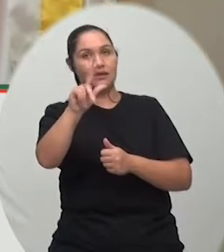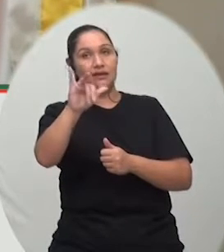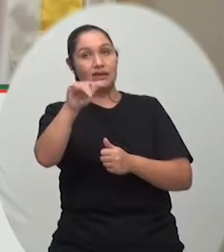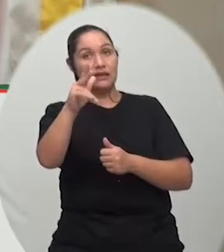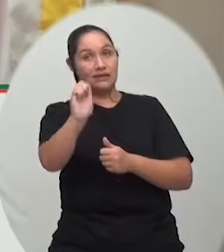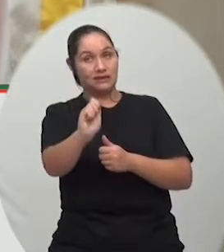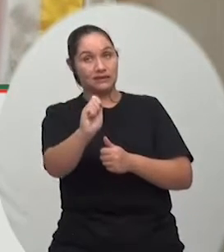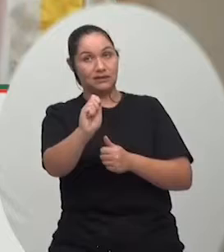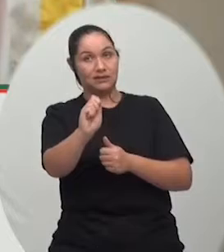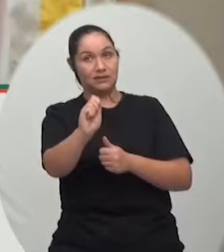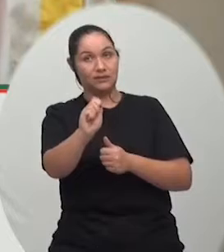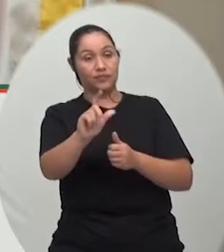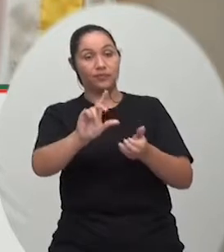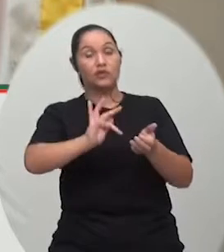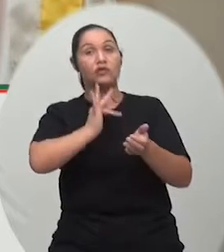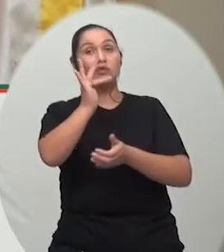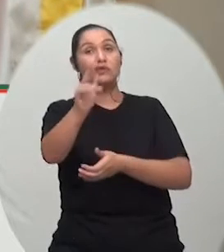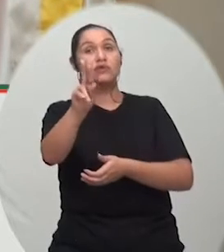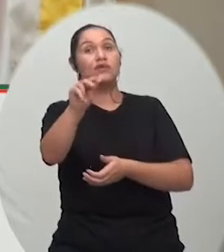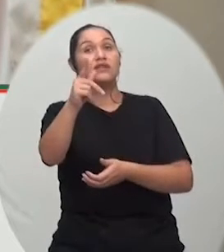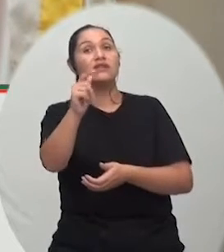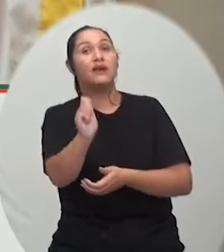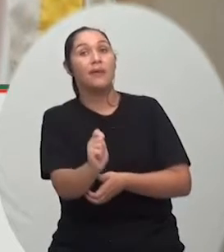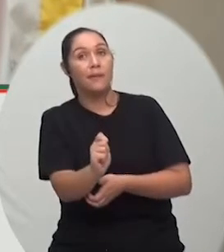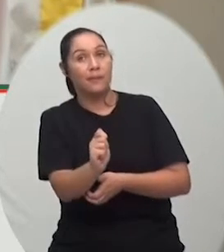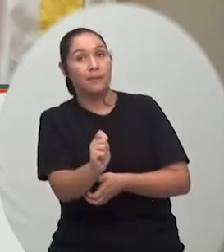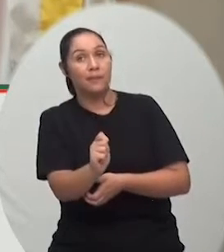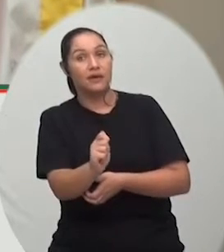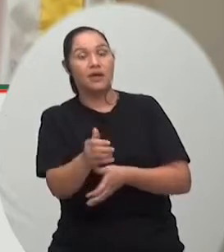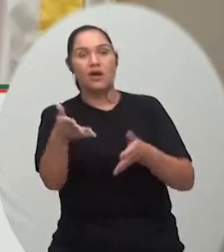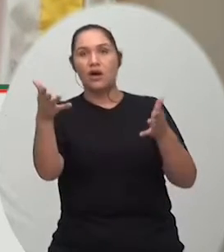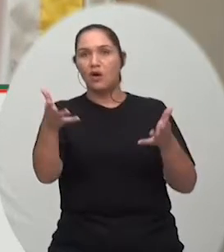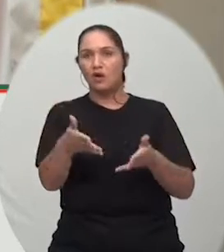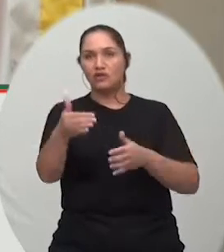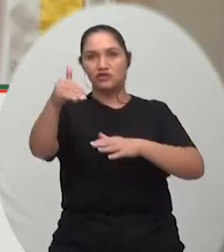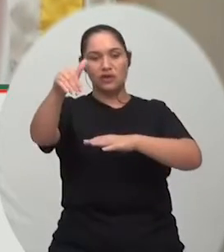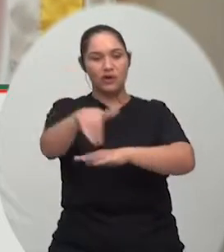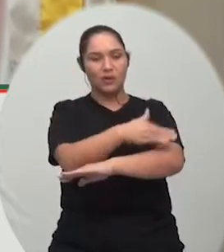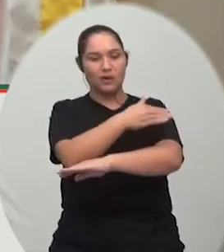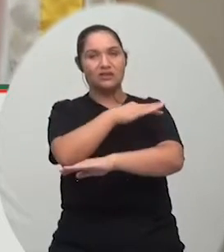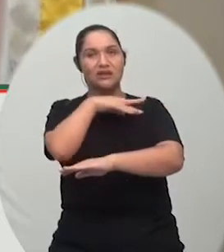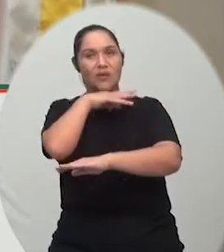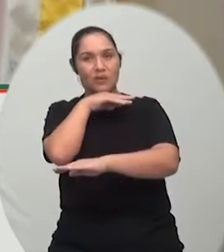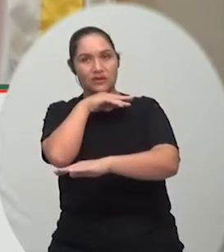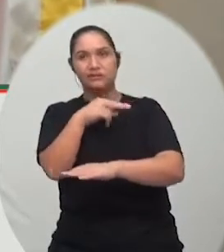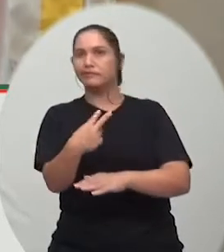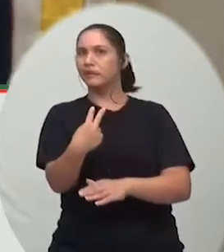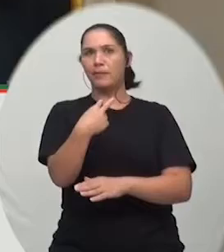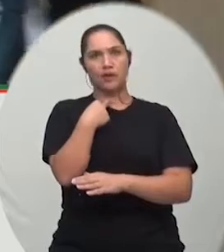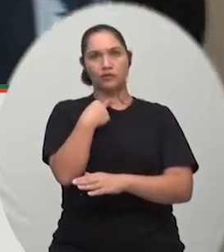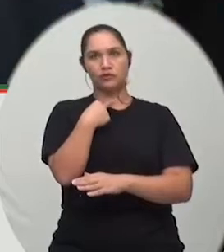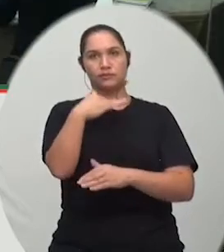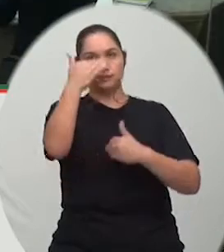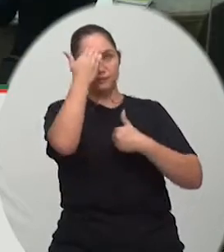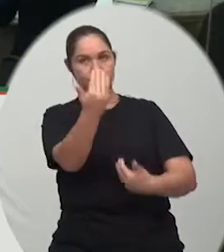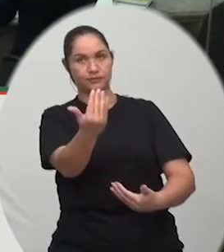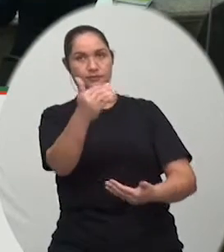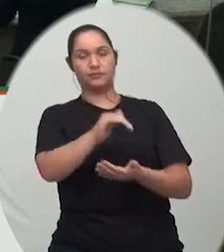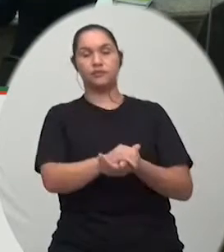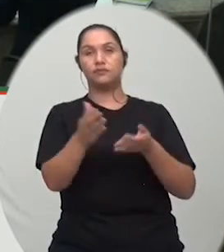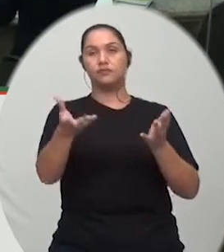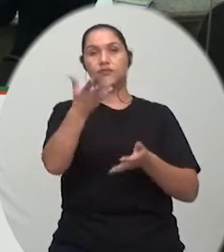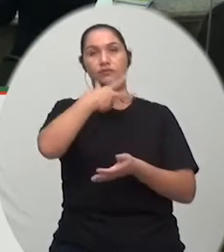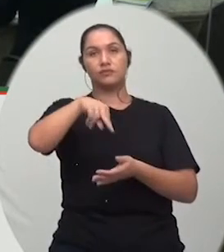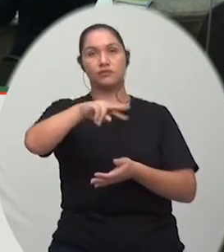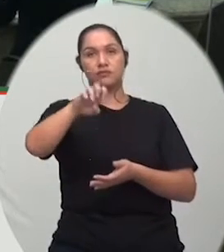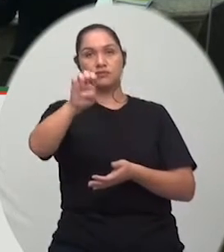tenham ruas que não sejam pavimentadas. Isso é inaceitável nos dias de hoje. Obrigado. Com a palavra o